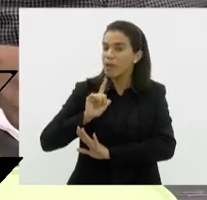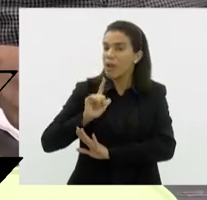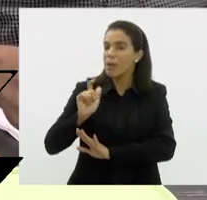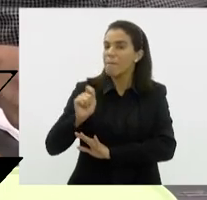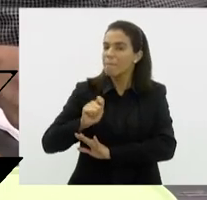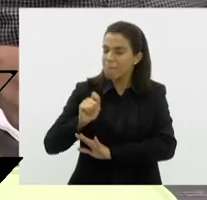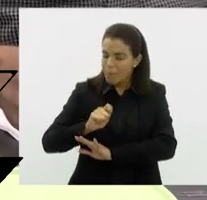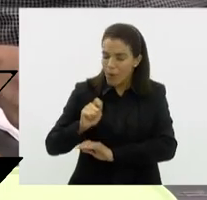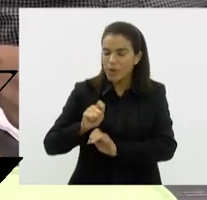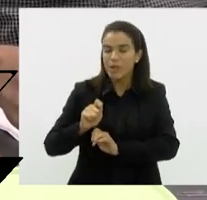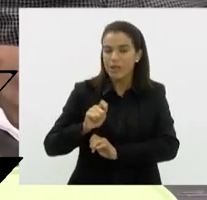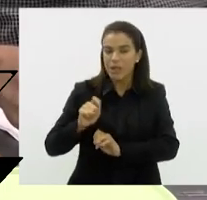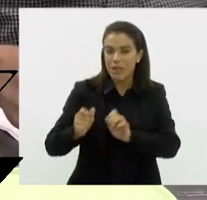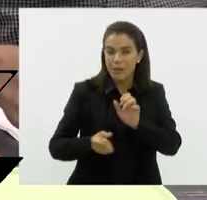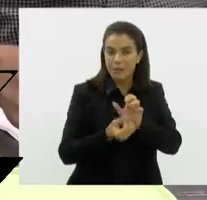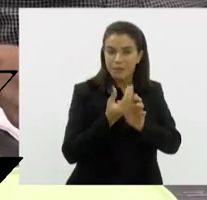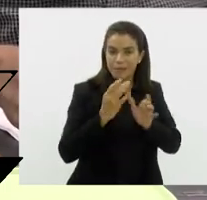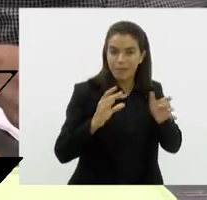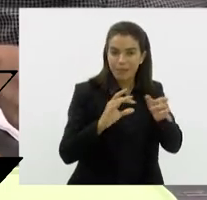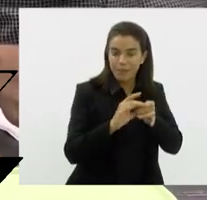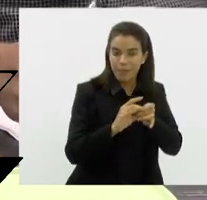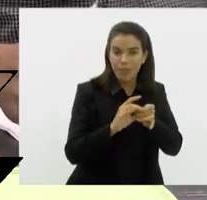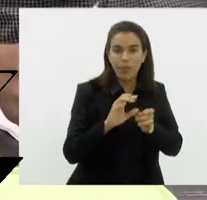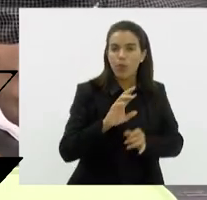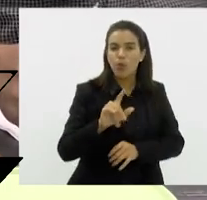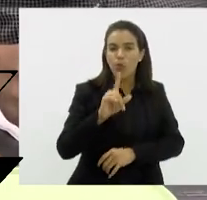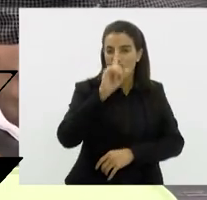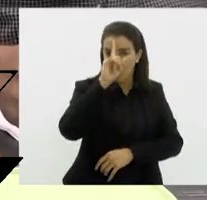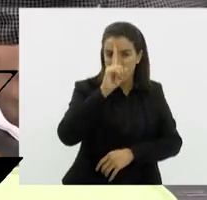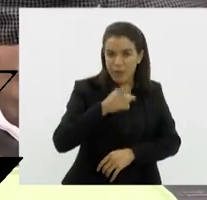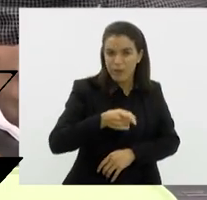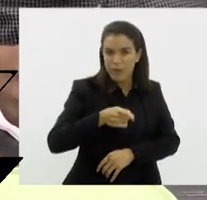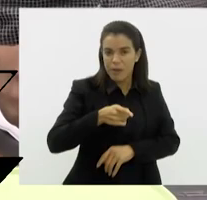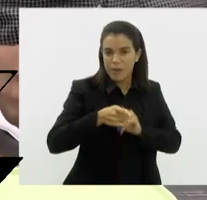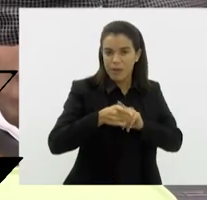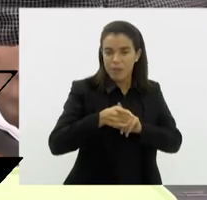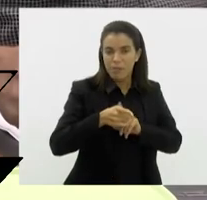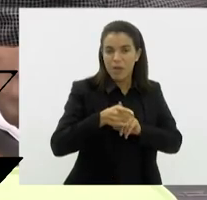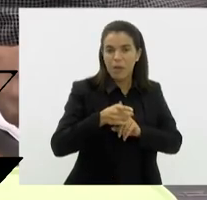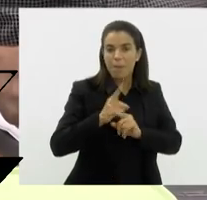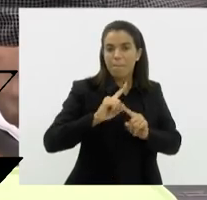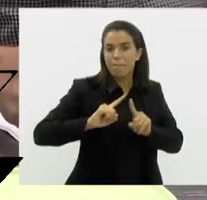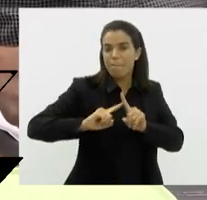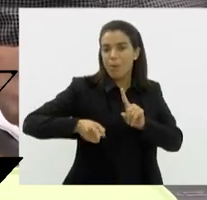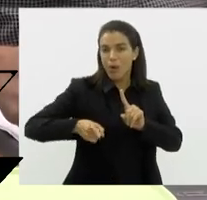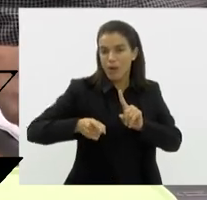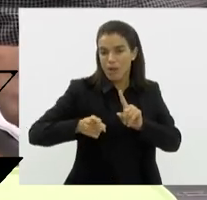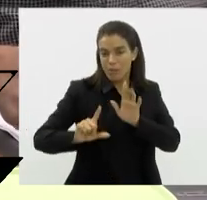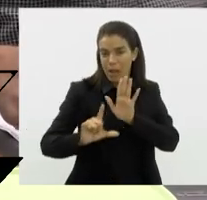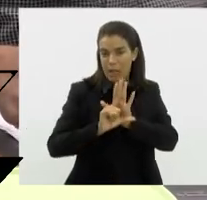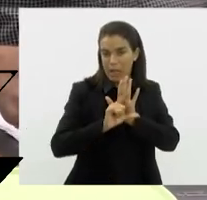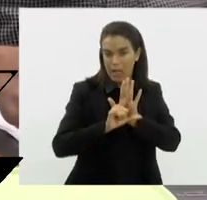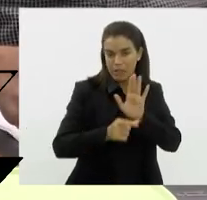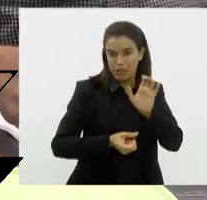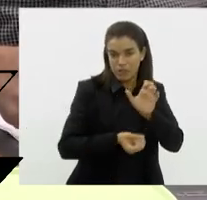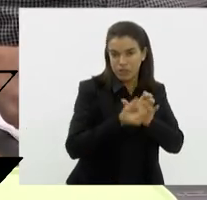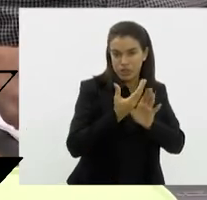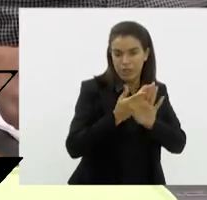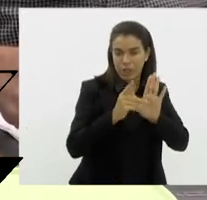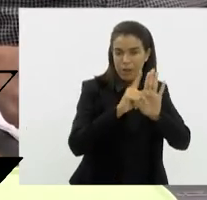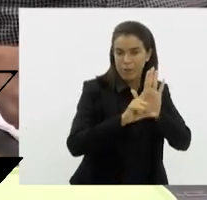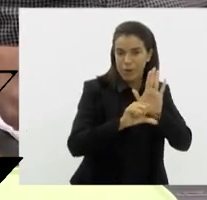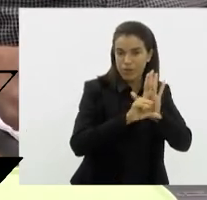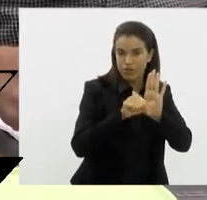aplicar aqui isso. Também. Isso. Então, não é que essa determinação inviabilize a lei que a gente está... O projeto que a gente